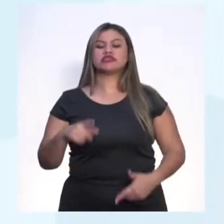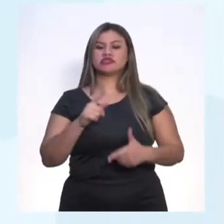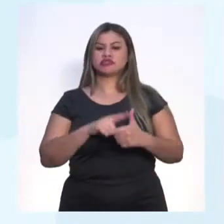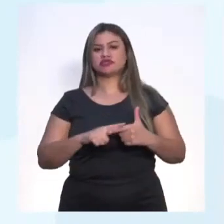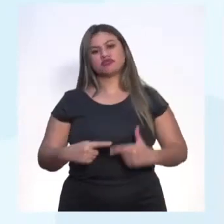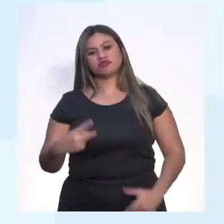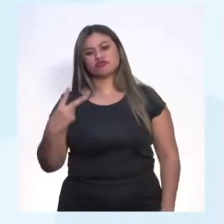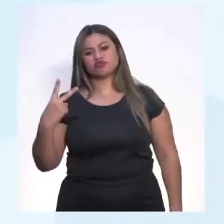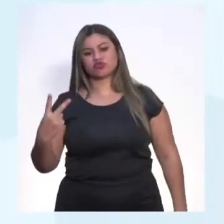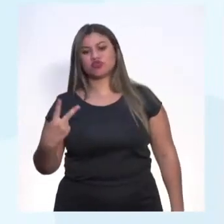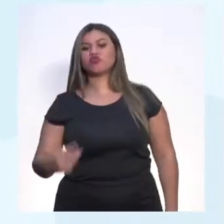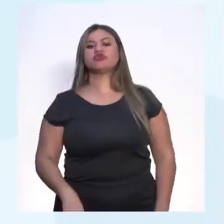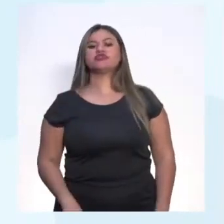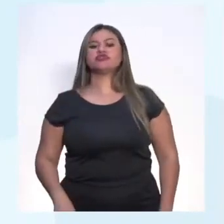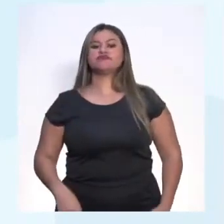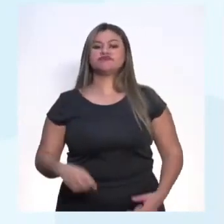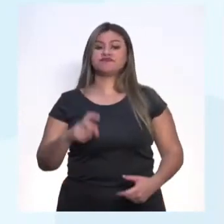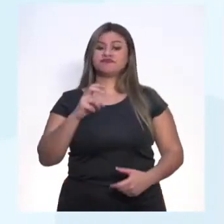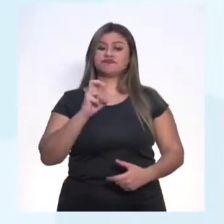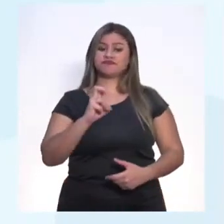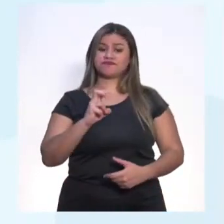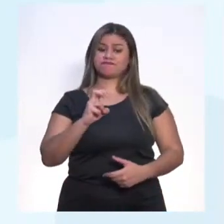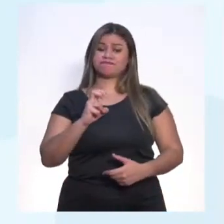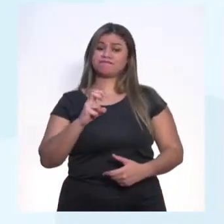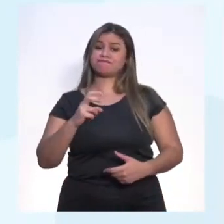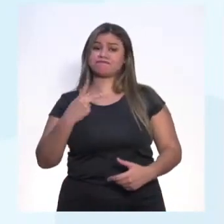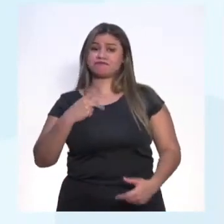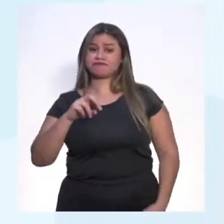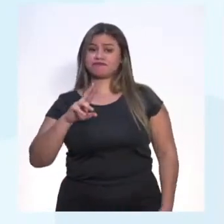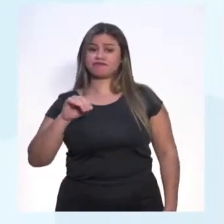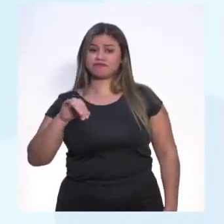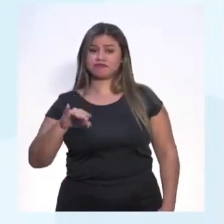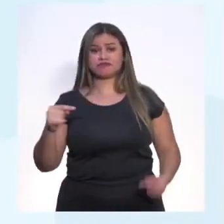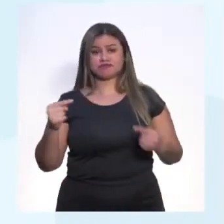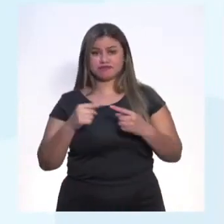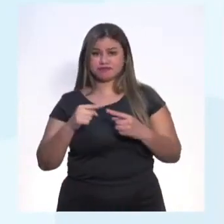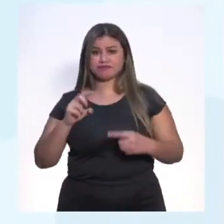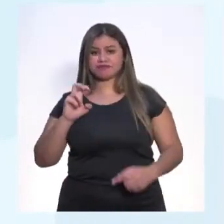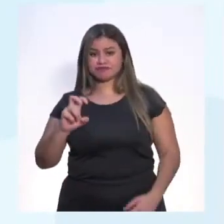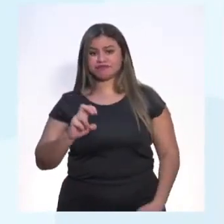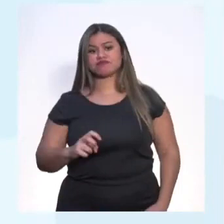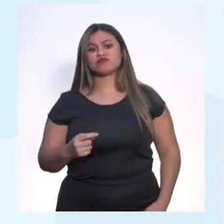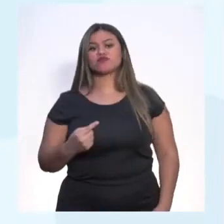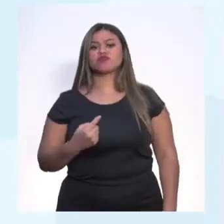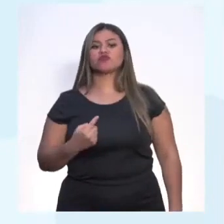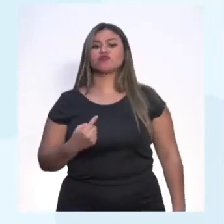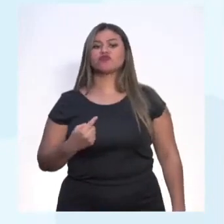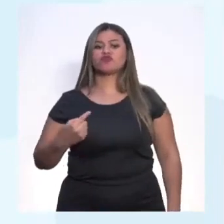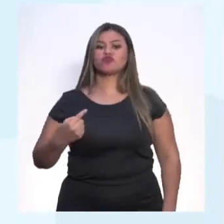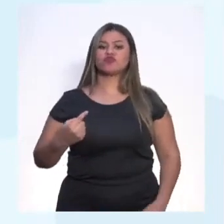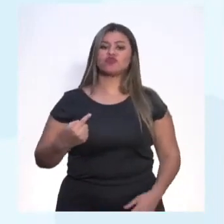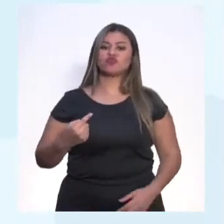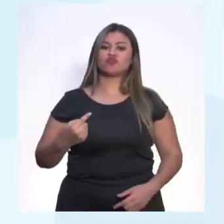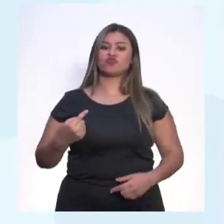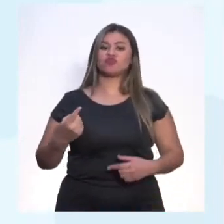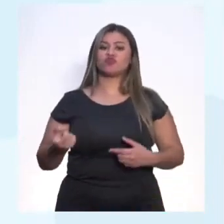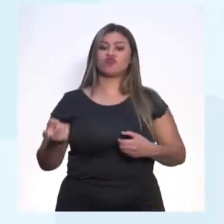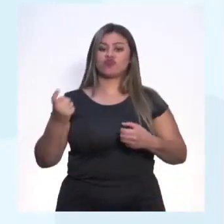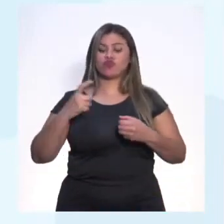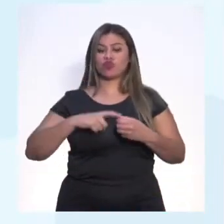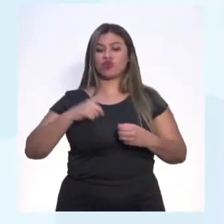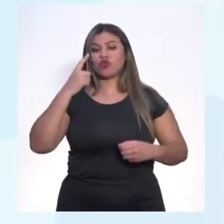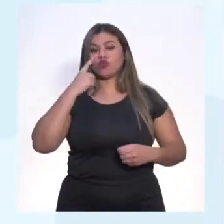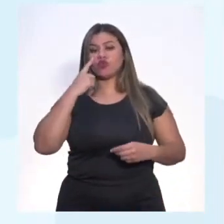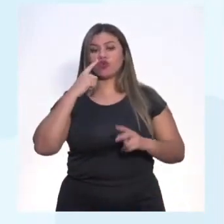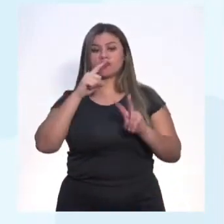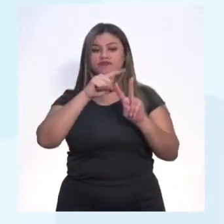2, vai dar 5. 5 é primo, só pode ser divisível por ele mesmo, vai dar 1. Volto e observo qual é